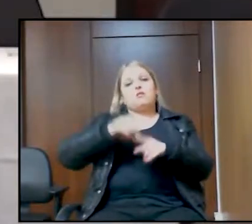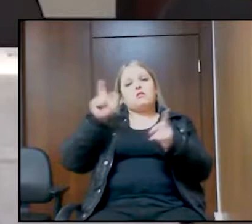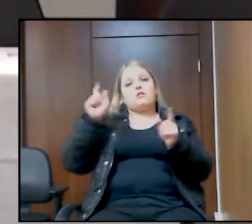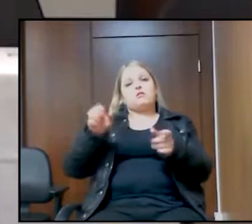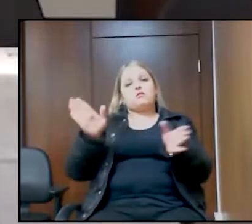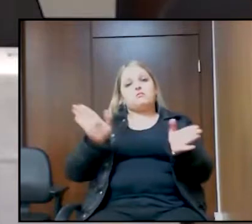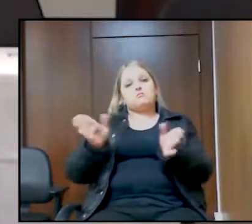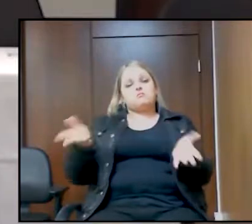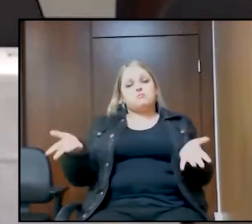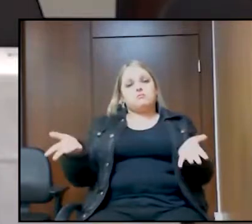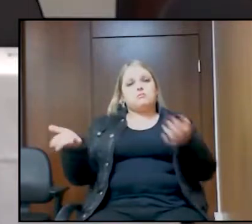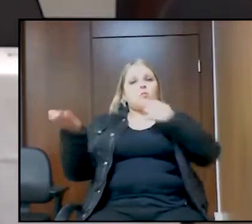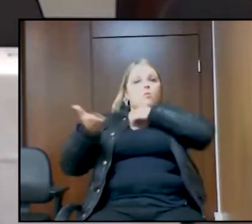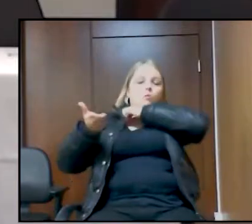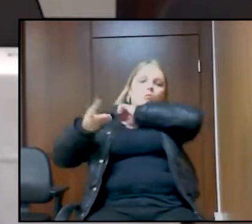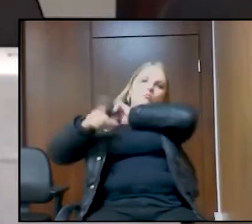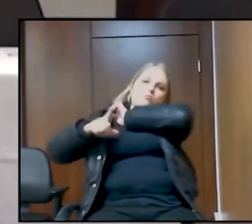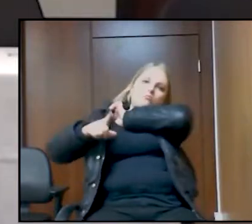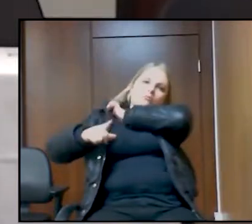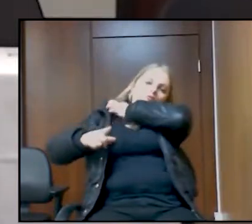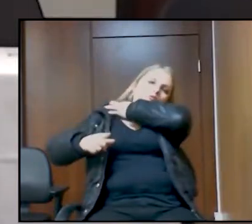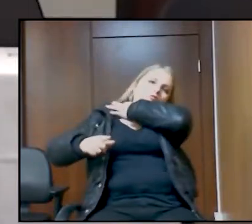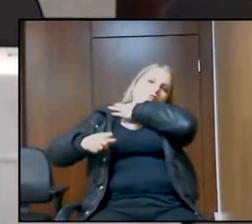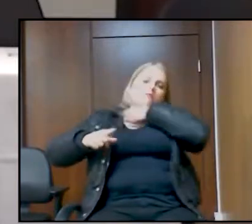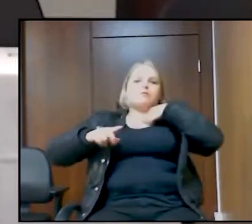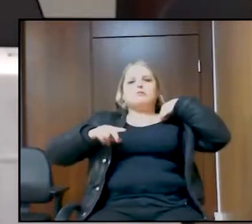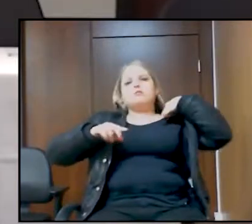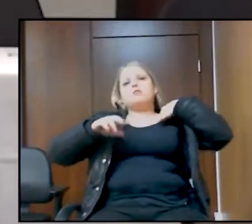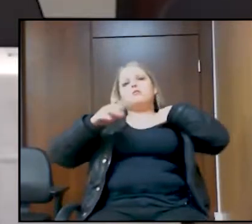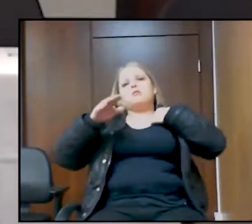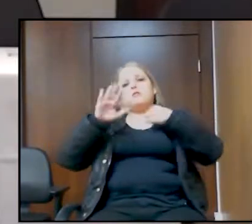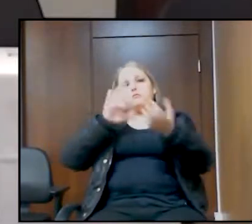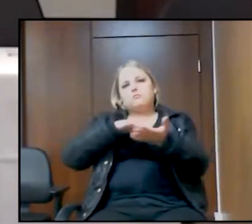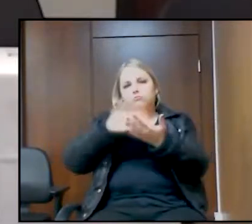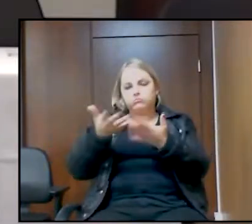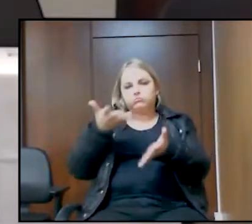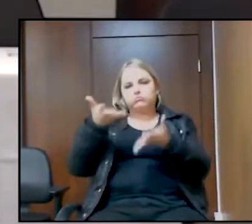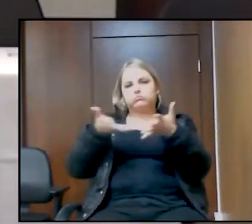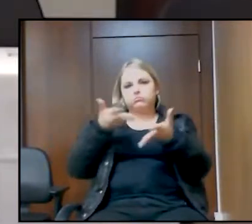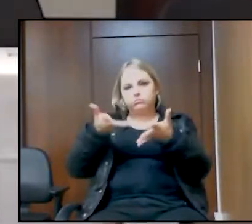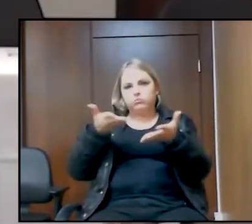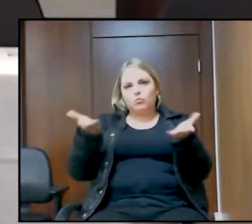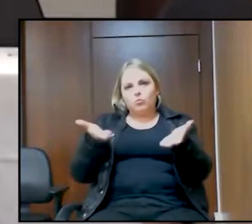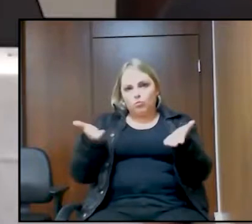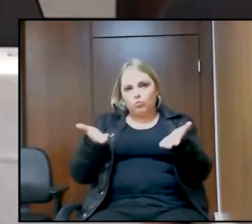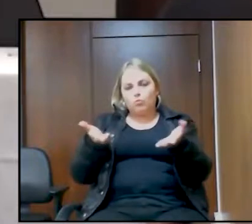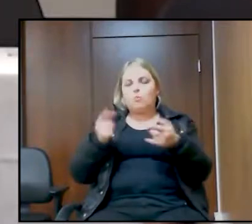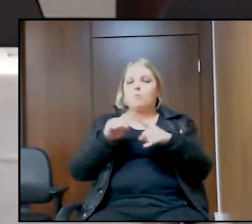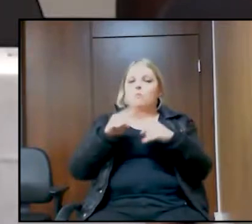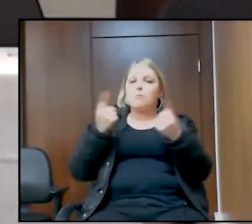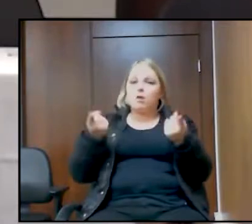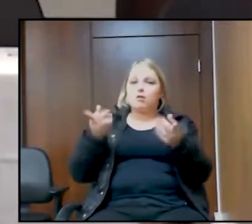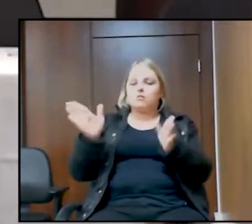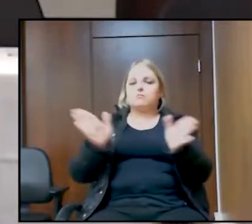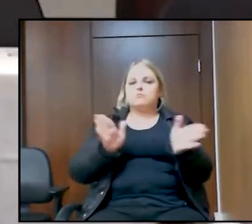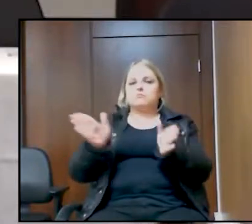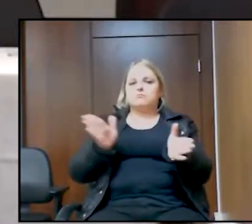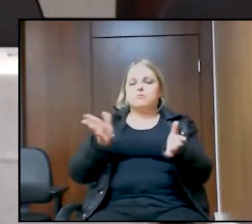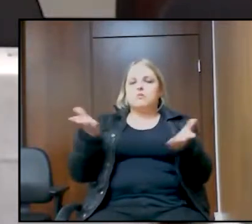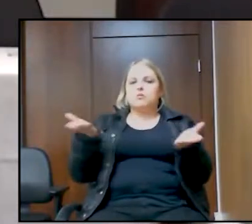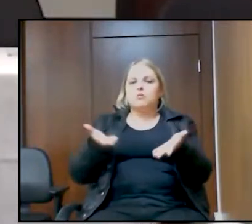E hoje, felizmente, temos interpretação em Libras também. Mas a acessibilidade é uma coisa